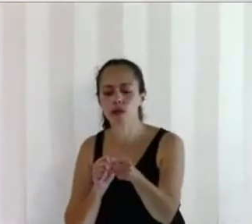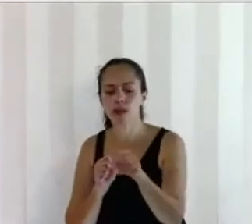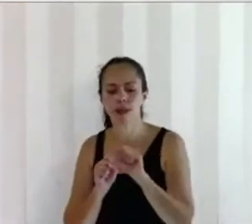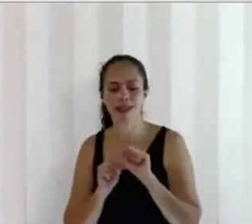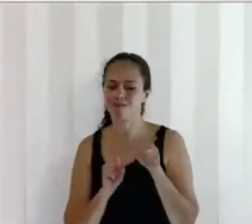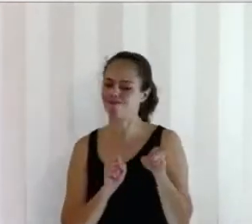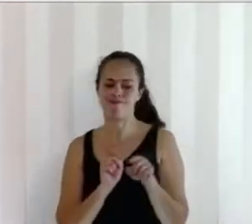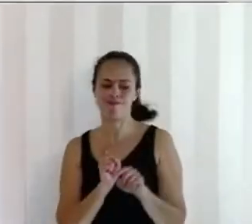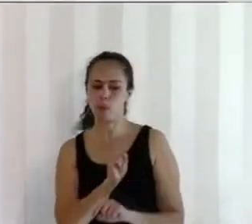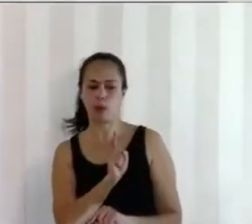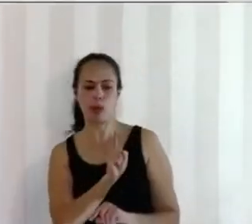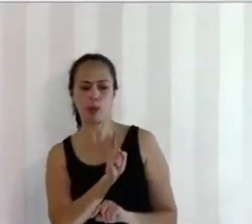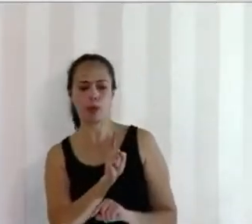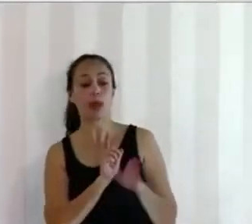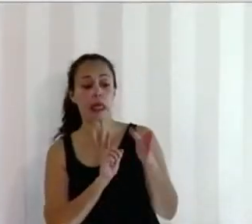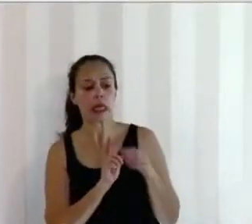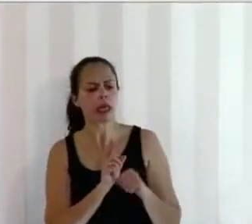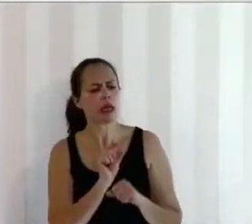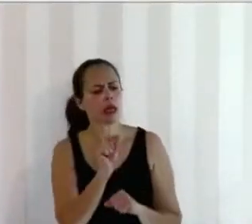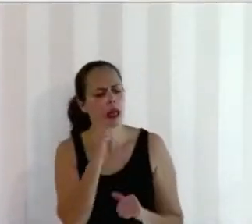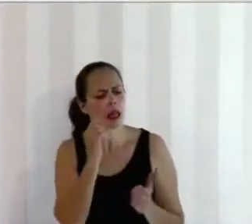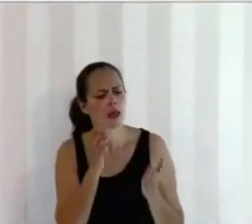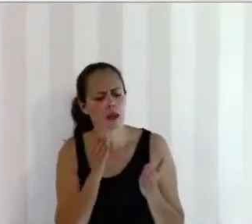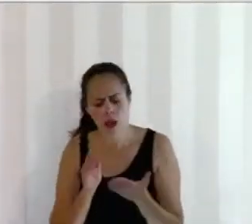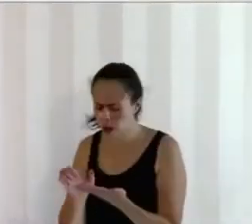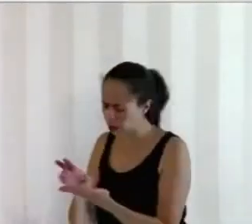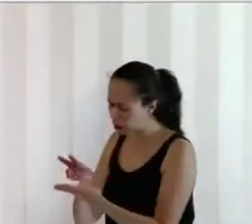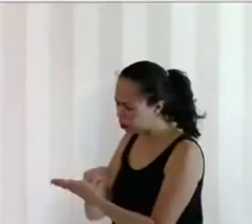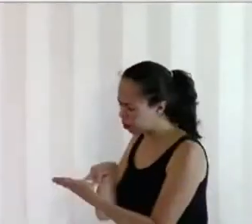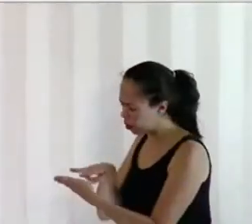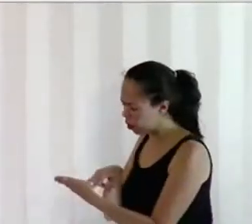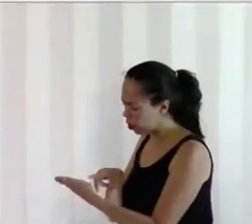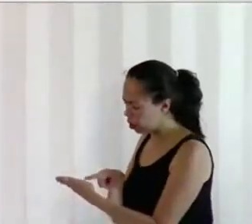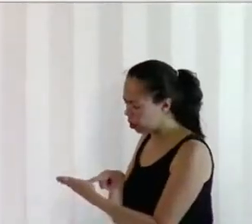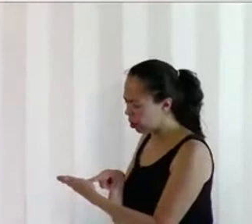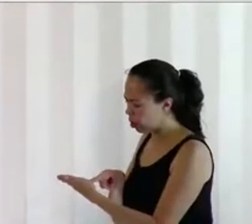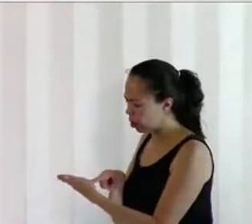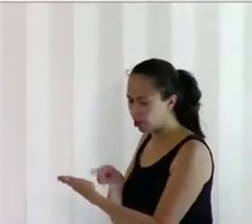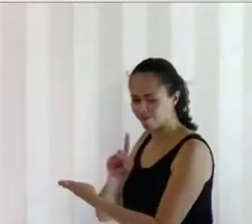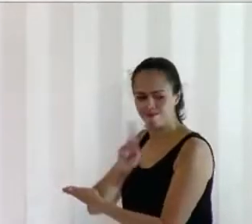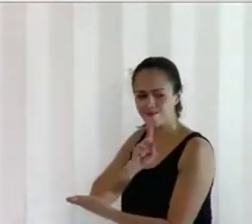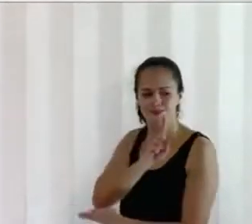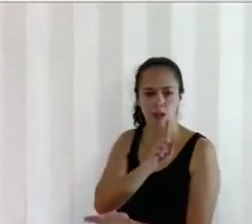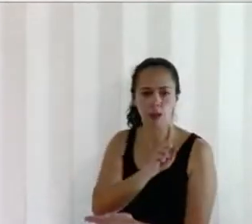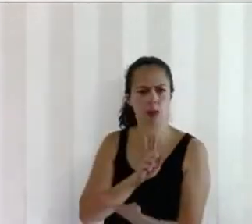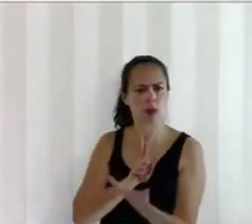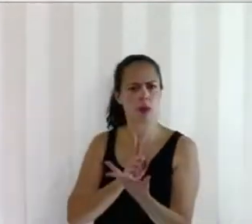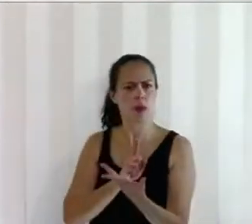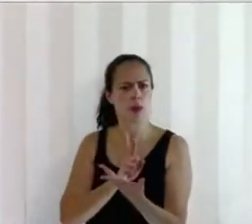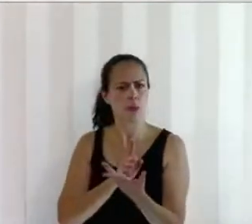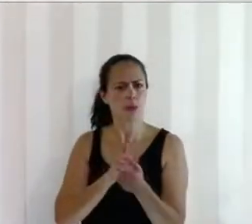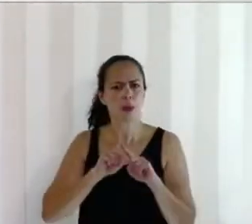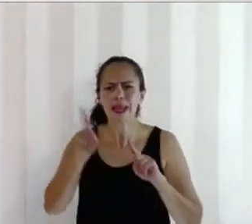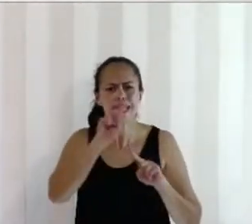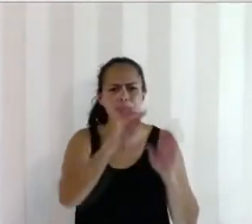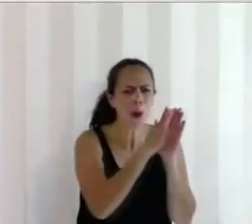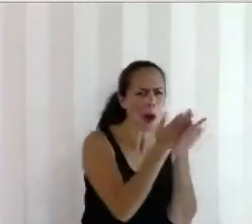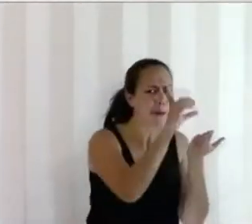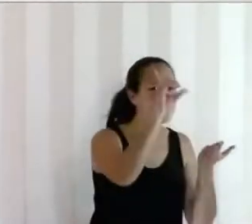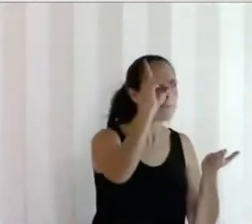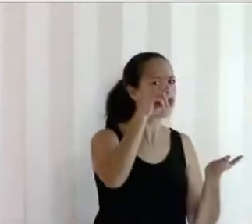jeito. Olha, esse era o problema dos fariseus. Quando o legalismo, quando as